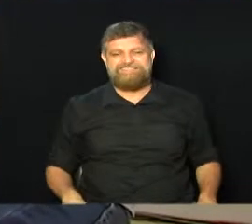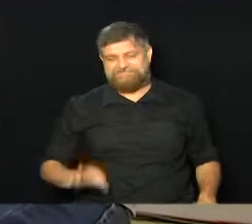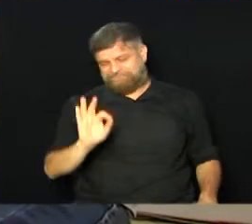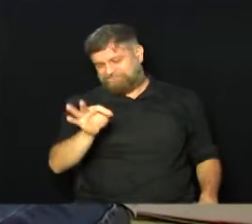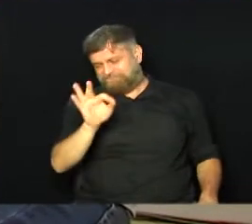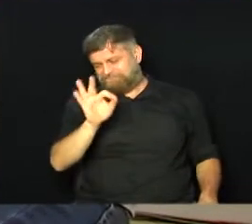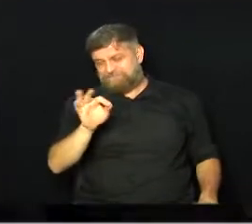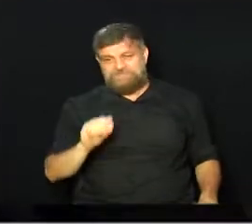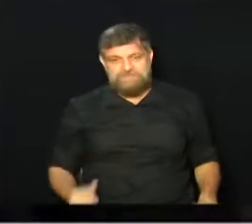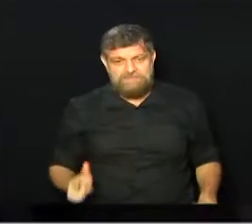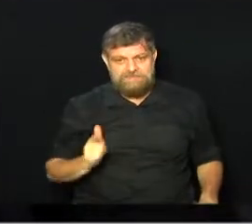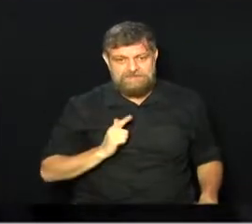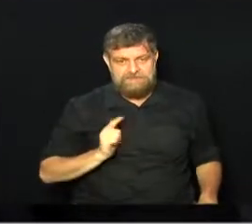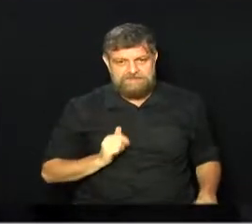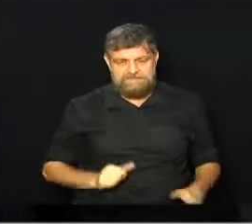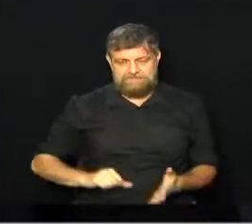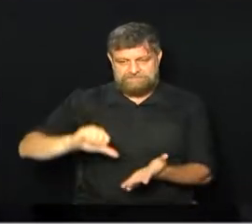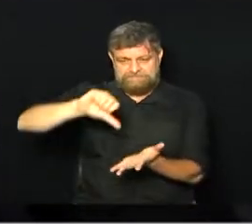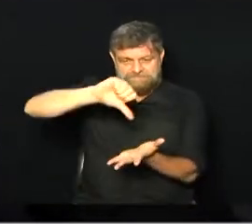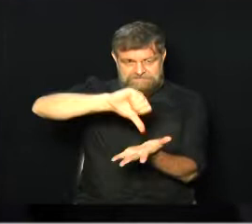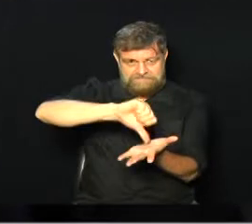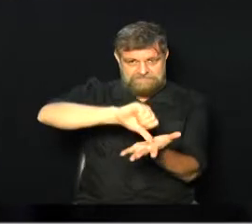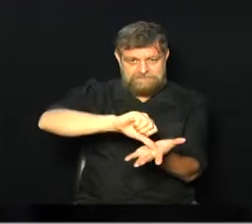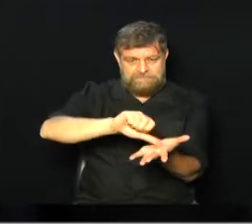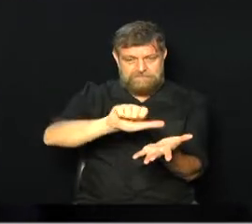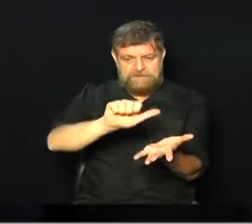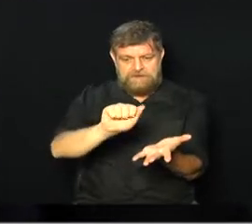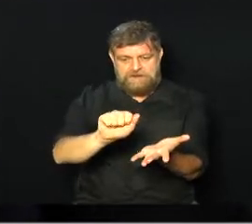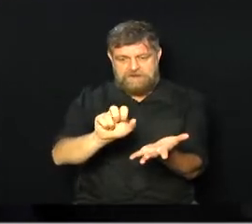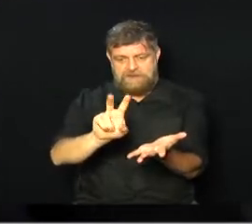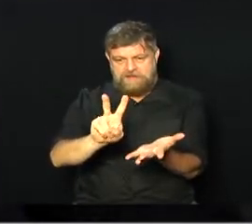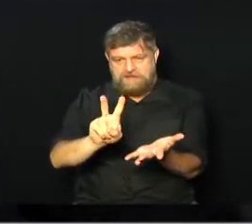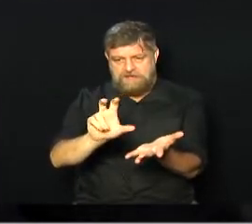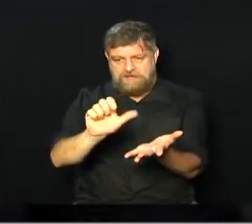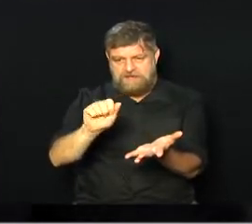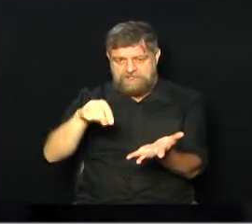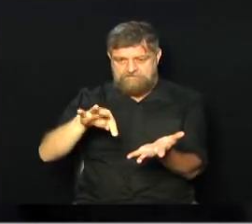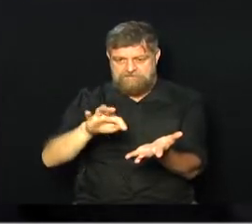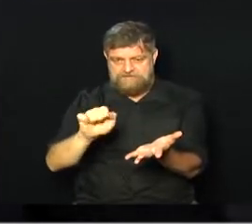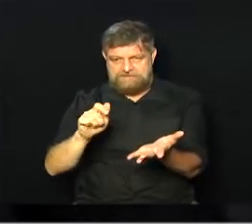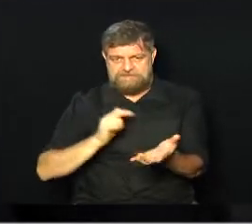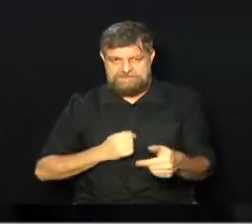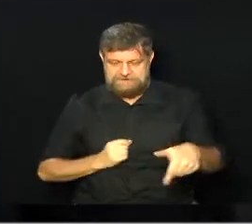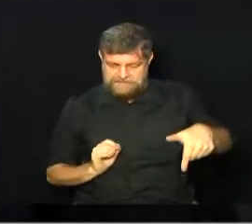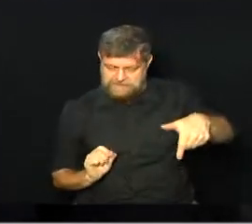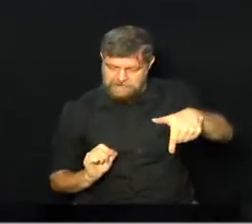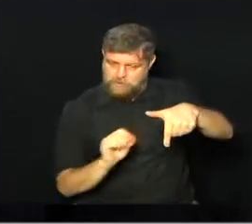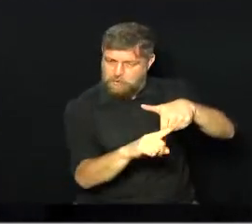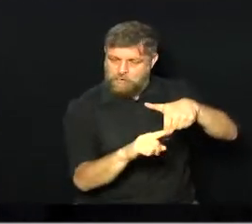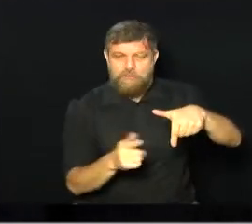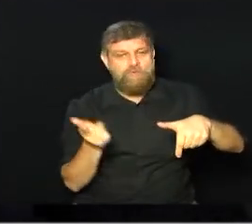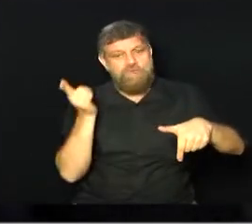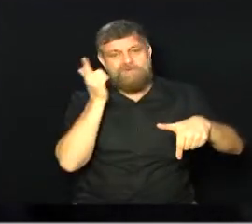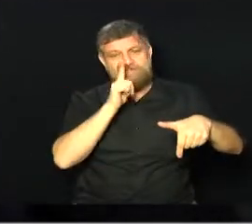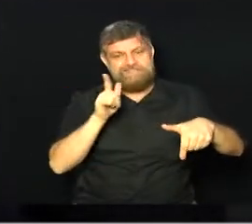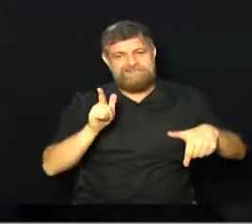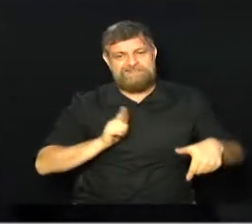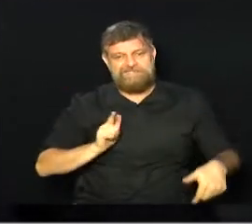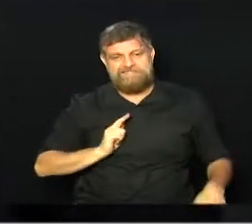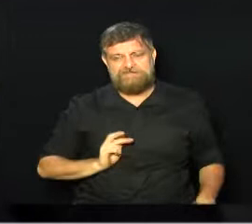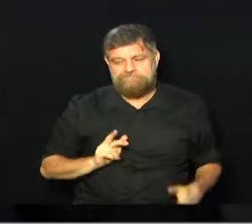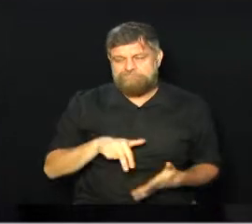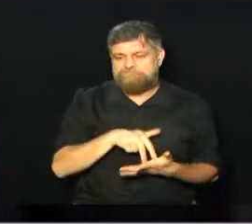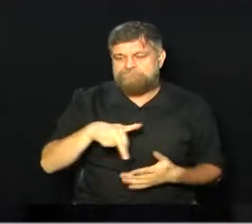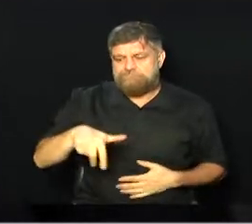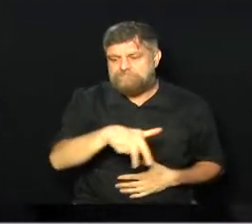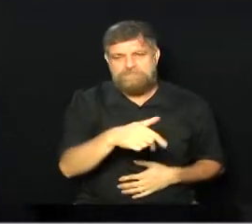Aí fui para centroavante, comecei a fazer gols. Então, ali eu já me deslanchei como centroavante, eu nunca